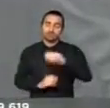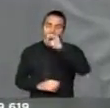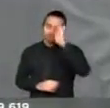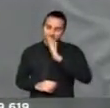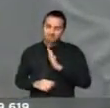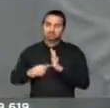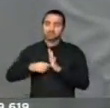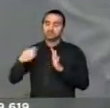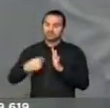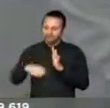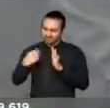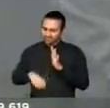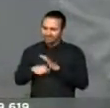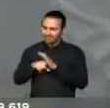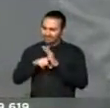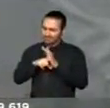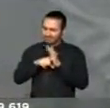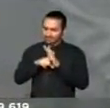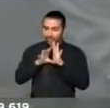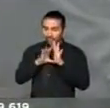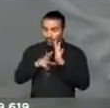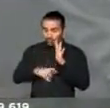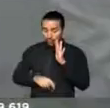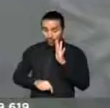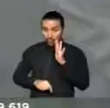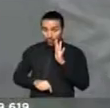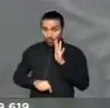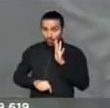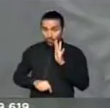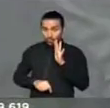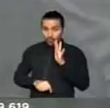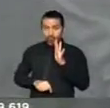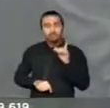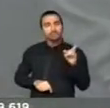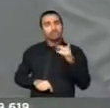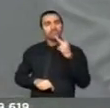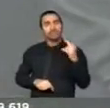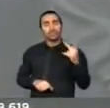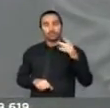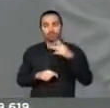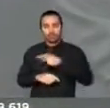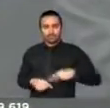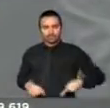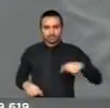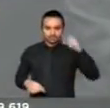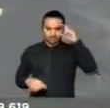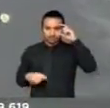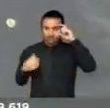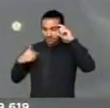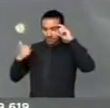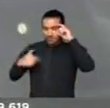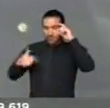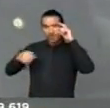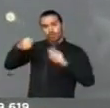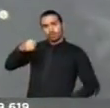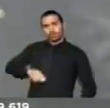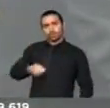limpo. Dizem aqui que o presidente Eduardo Cunha não tem